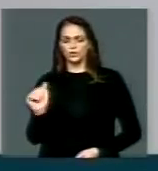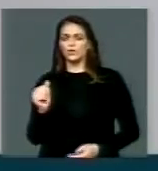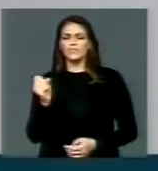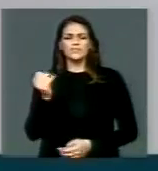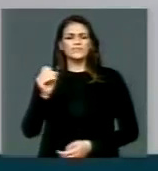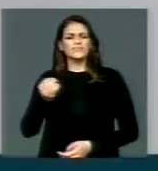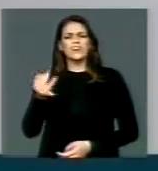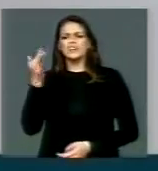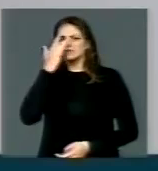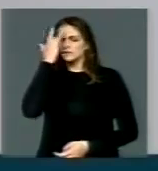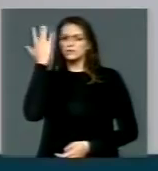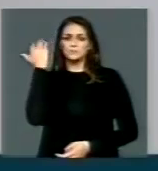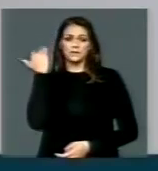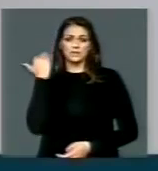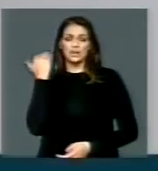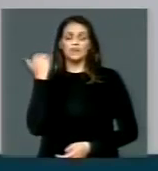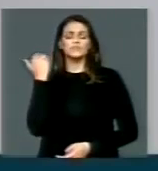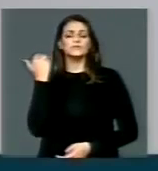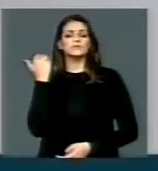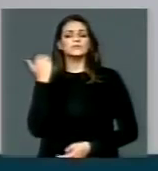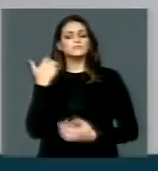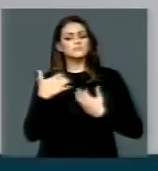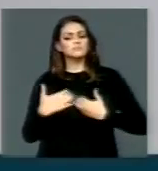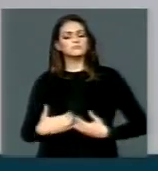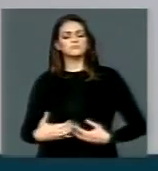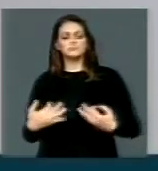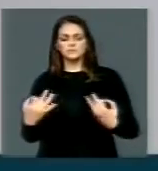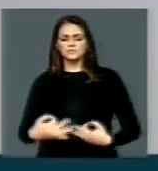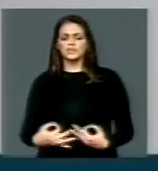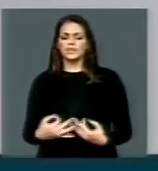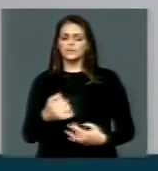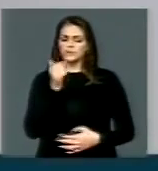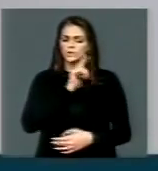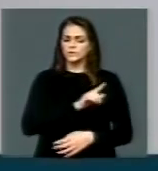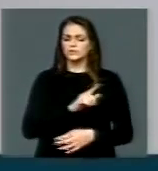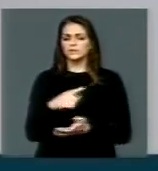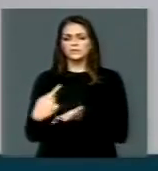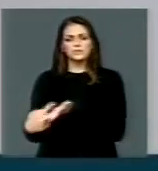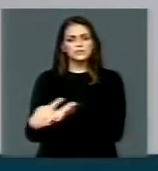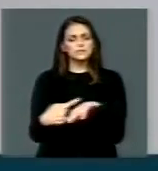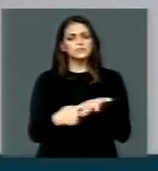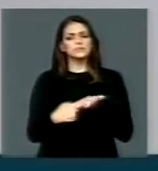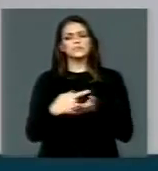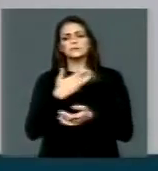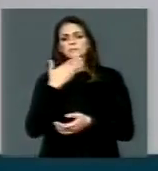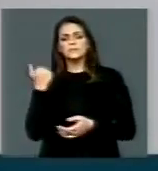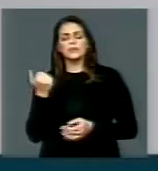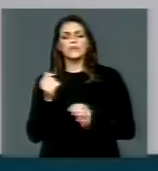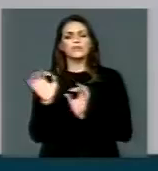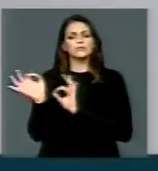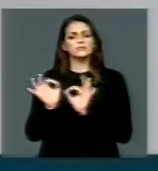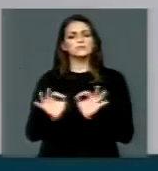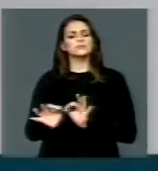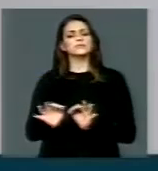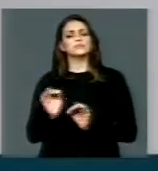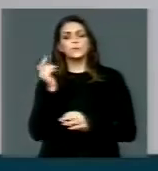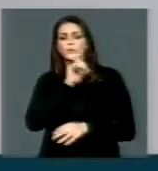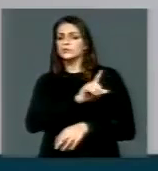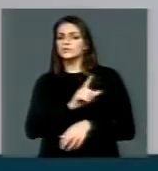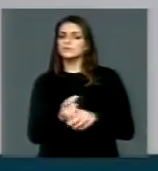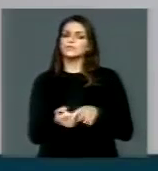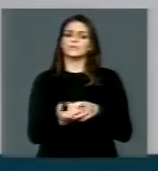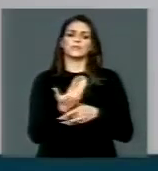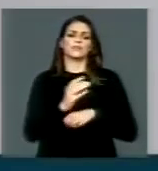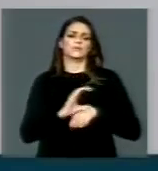que nesse Congresso construíram, por exemplo, um entendimento em torno de um novo marco constitucional. Por que eu